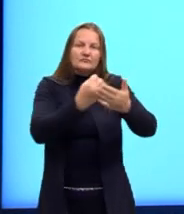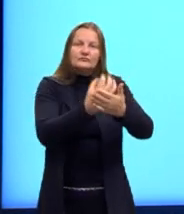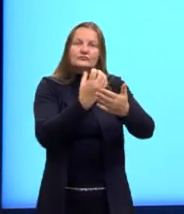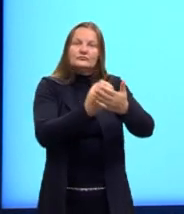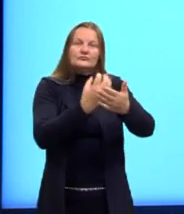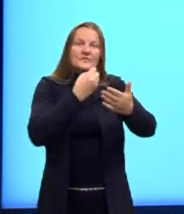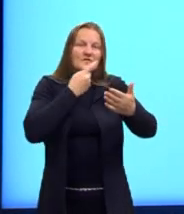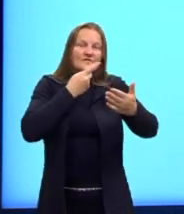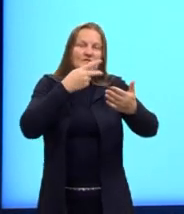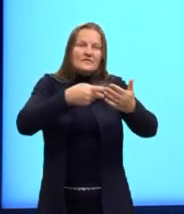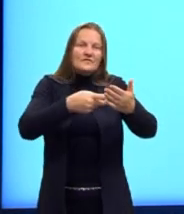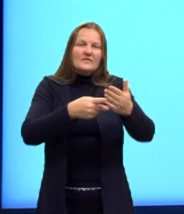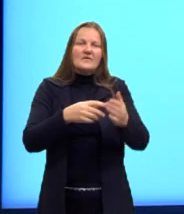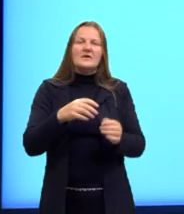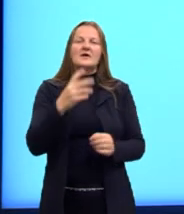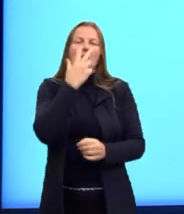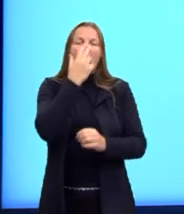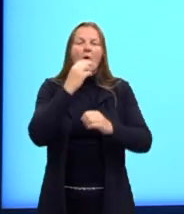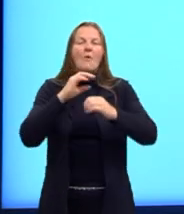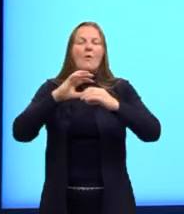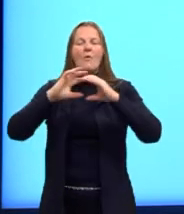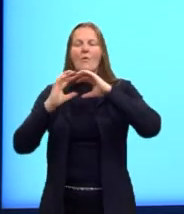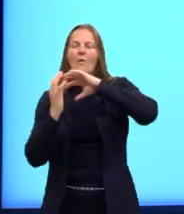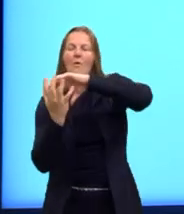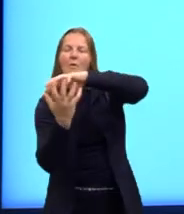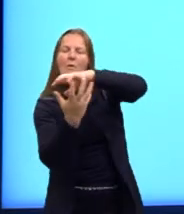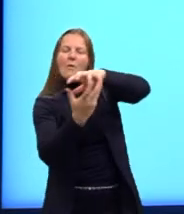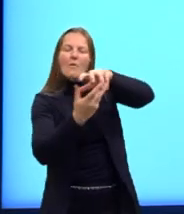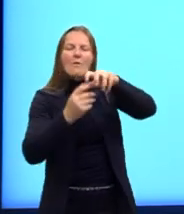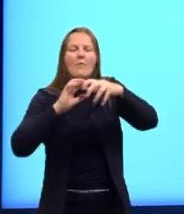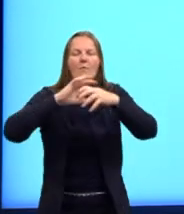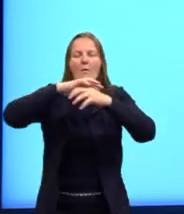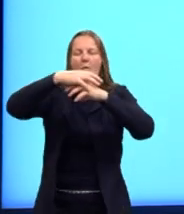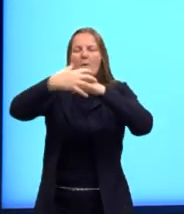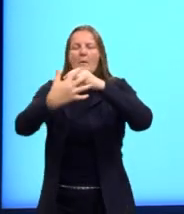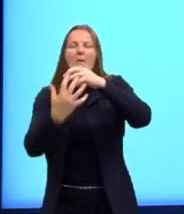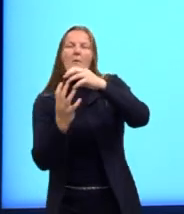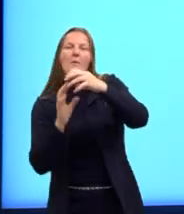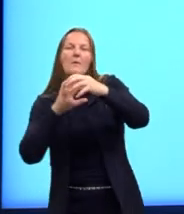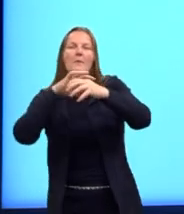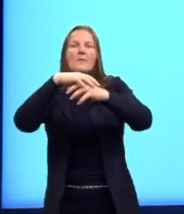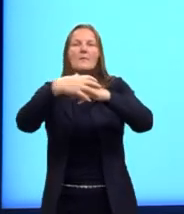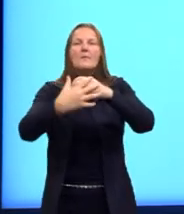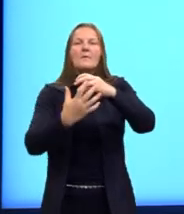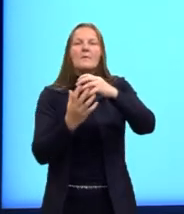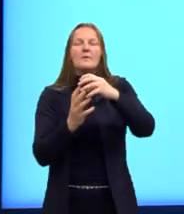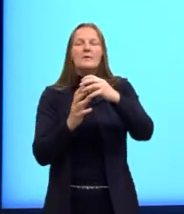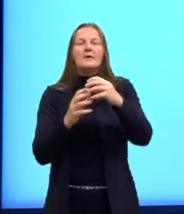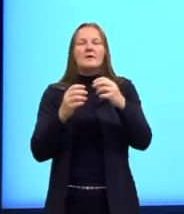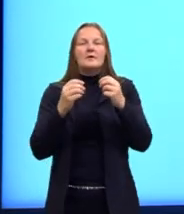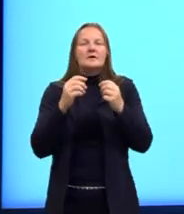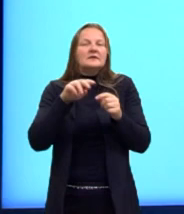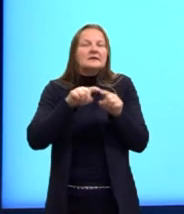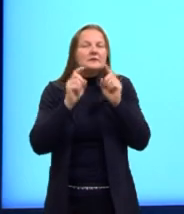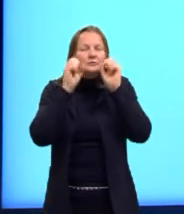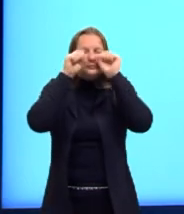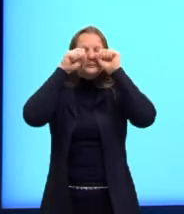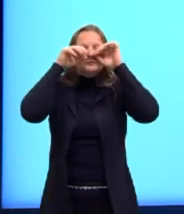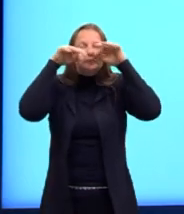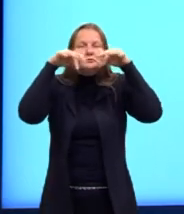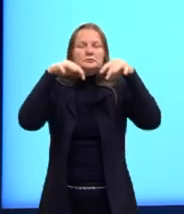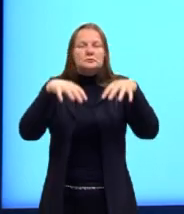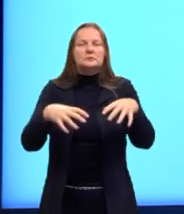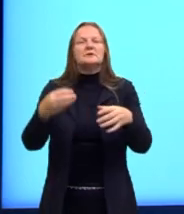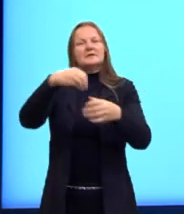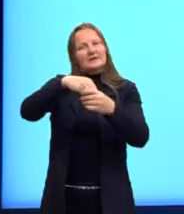é referido como a atmosfera de uma peça né ali no caso do gênero dramático dentro da literatura